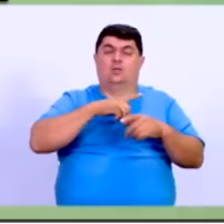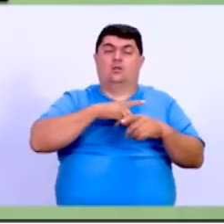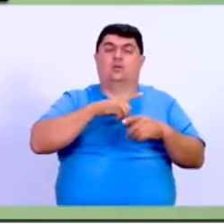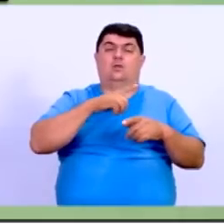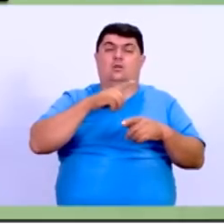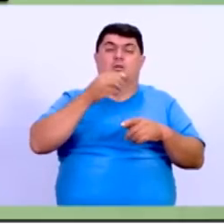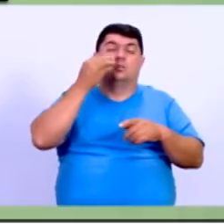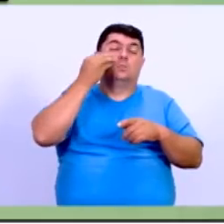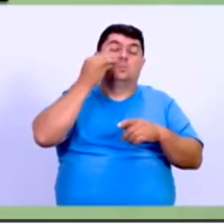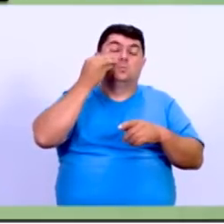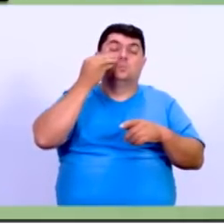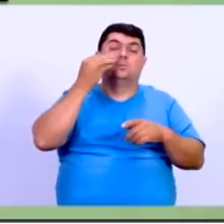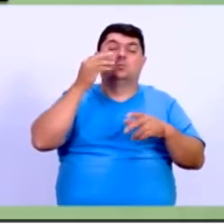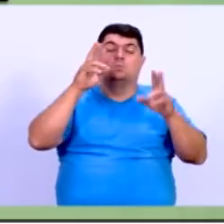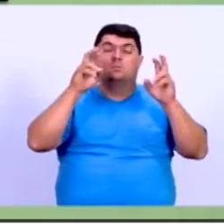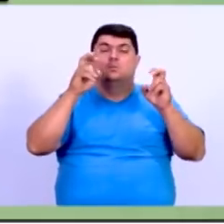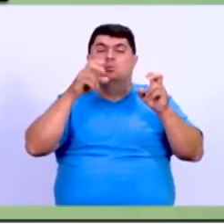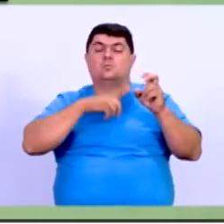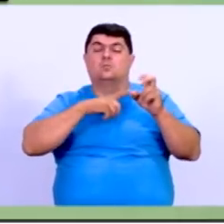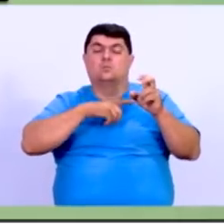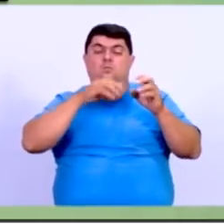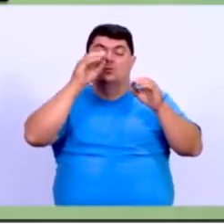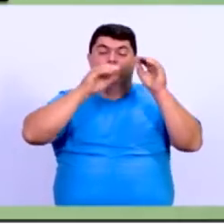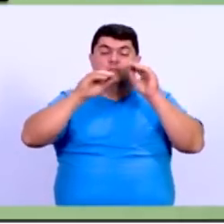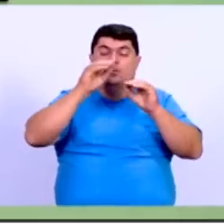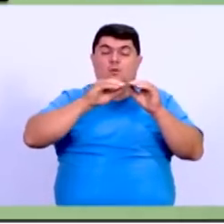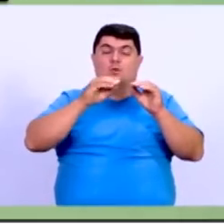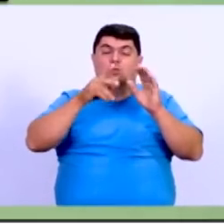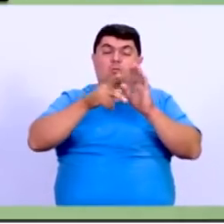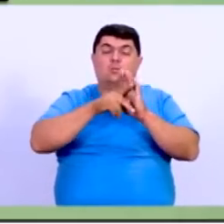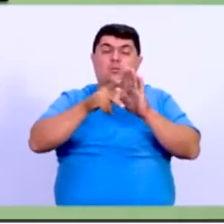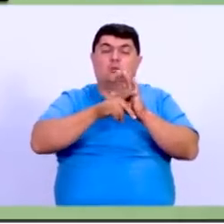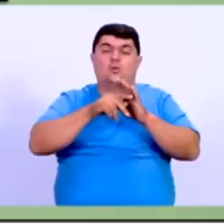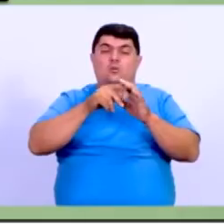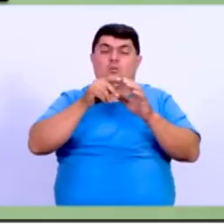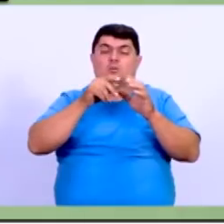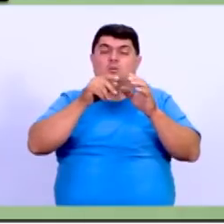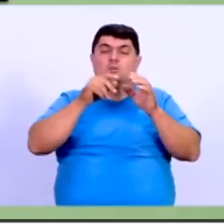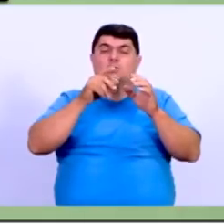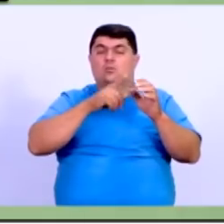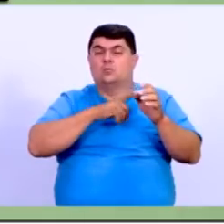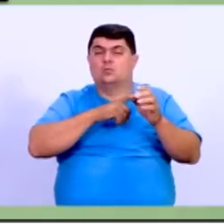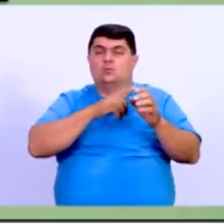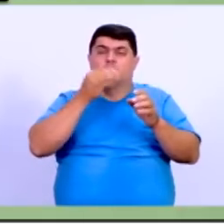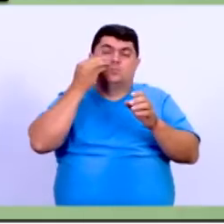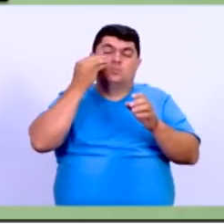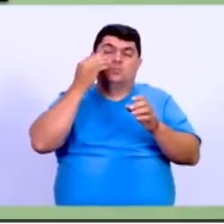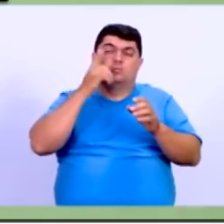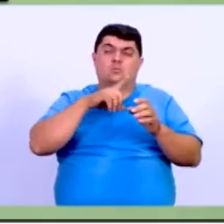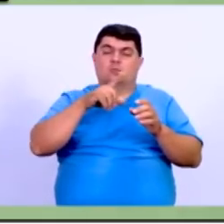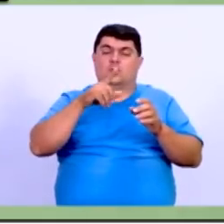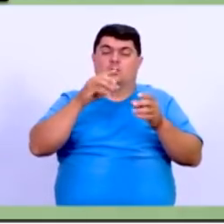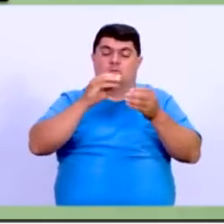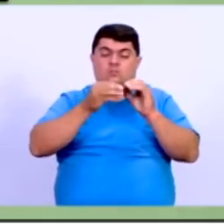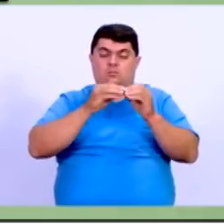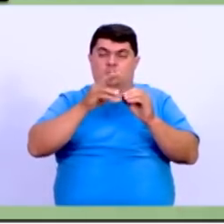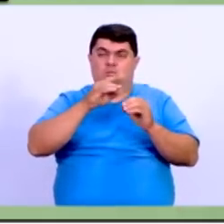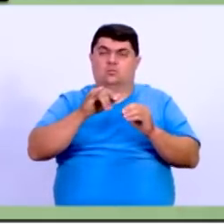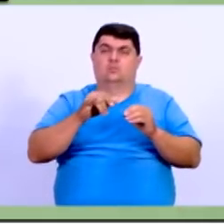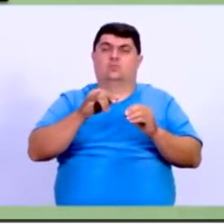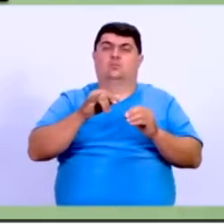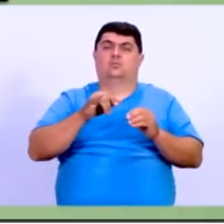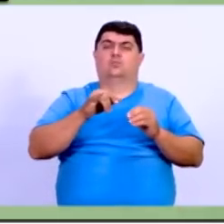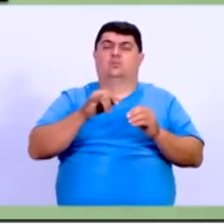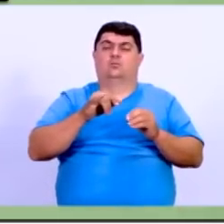figuras específicas para detalhar o que é aquele tipo de serviço que está sendo compartilhado na rede. Nesse caso aqui é um banco de dados. Então